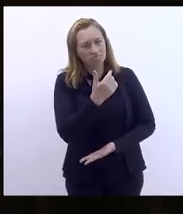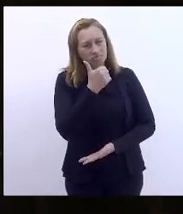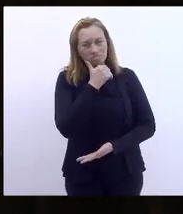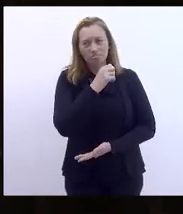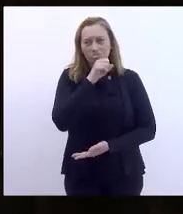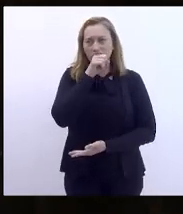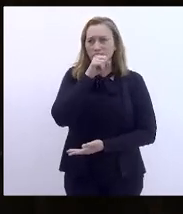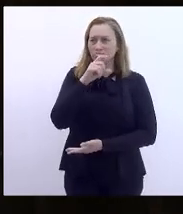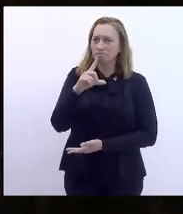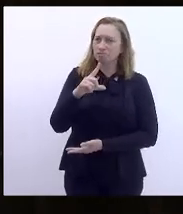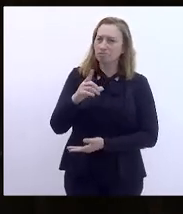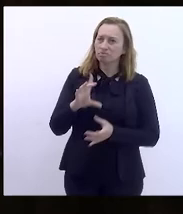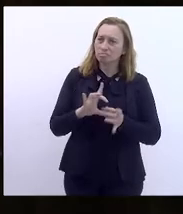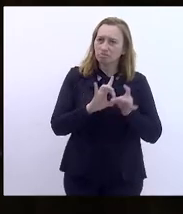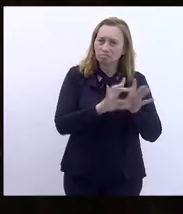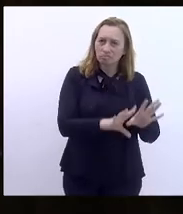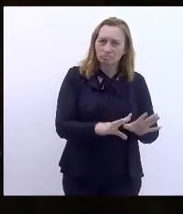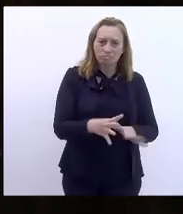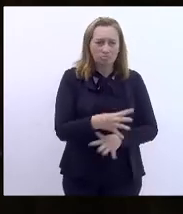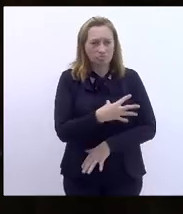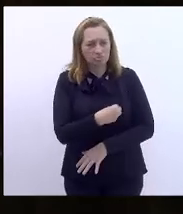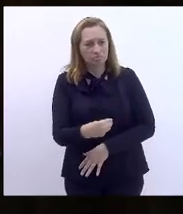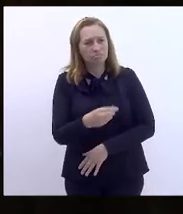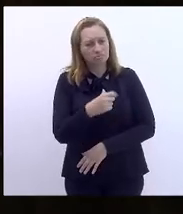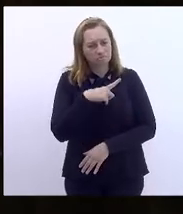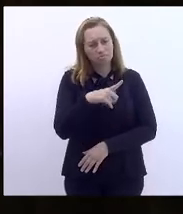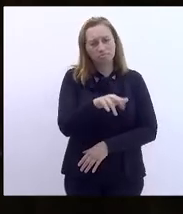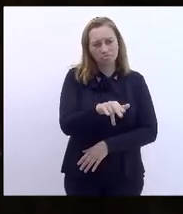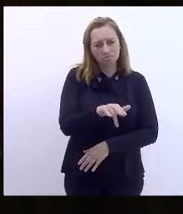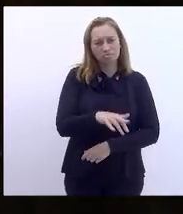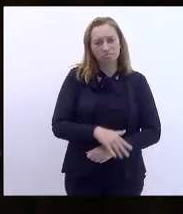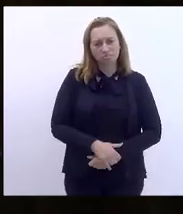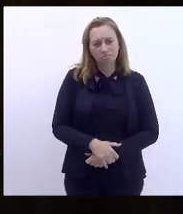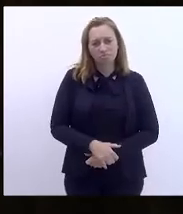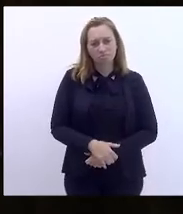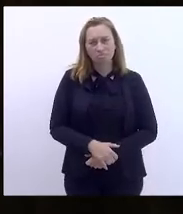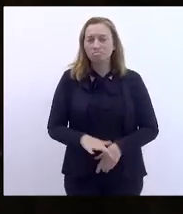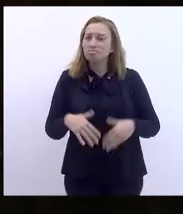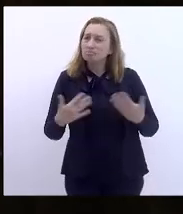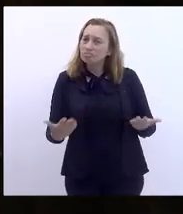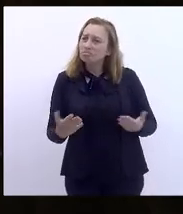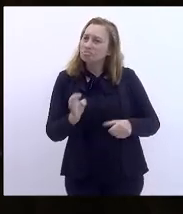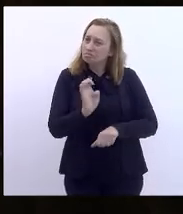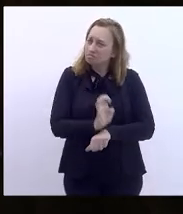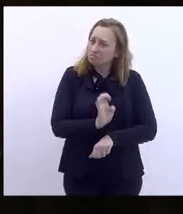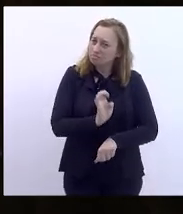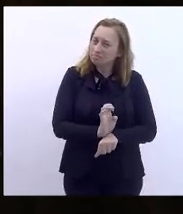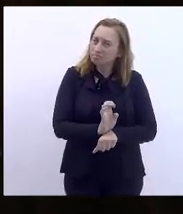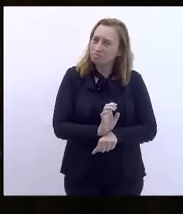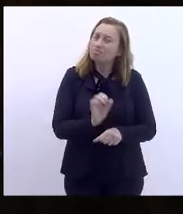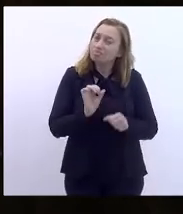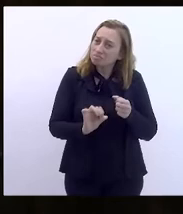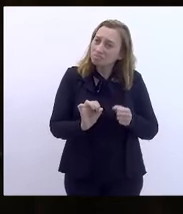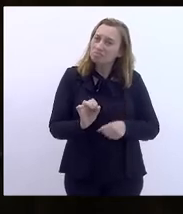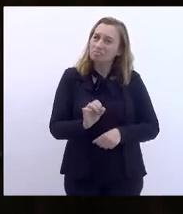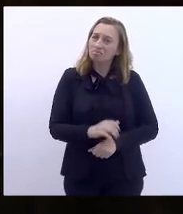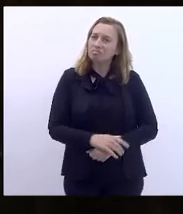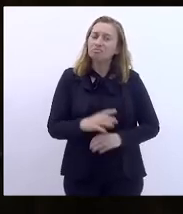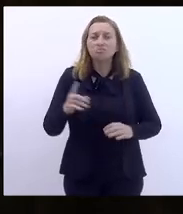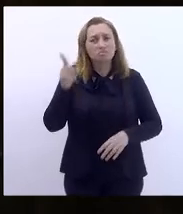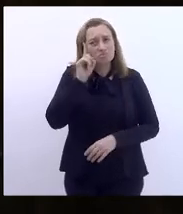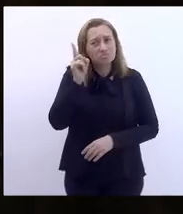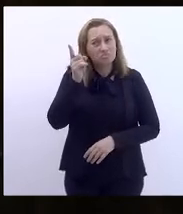mãe ele deixou filho ele tem irmão hoje então esses tudo isso que ele faz